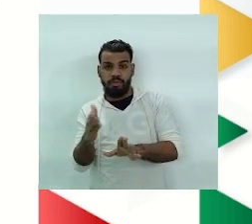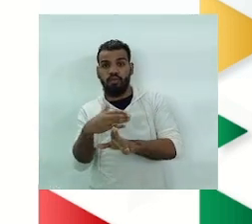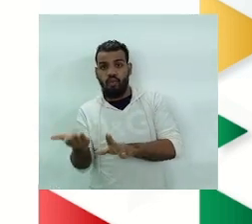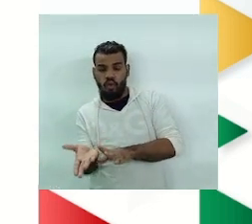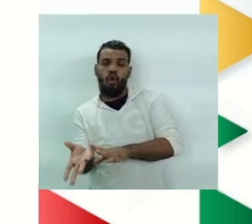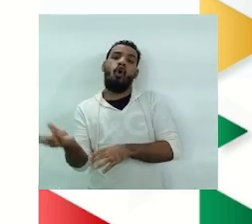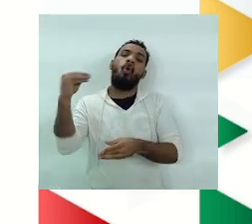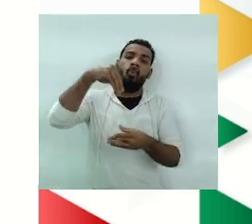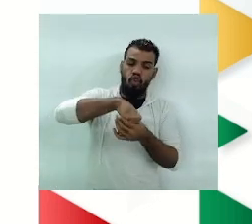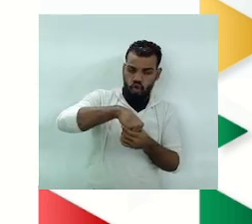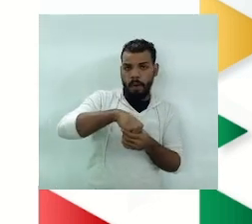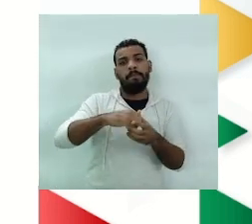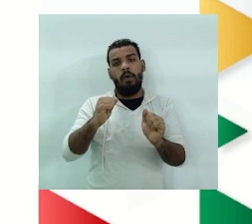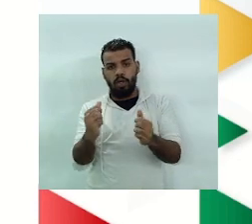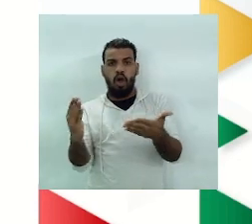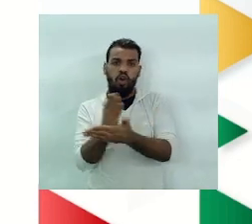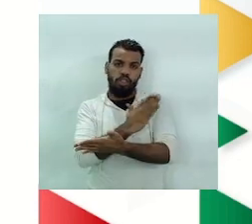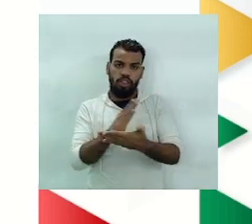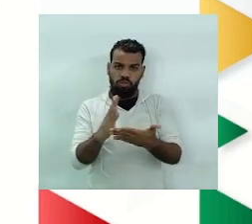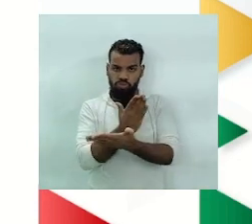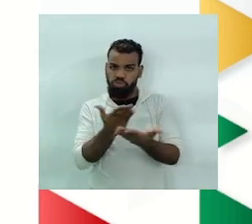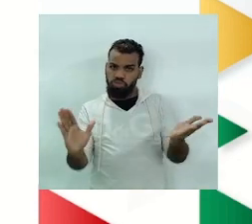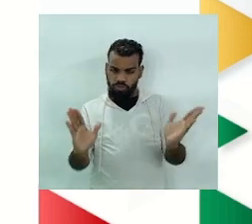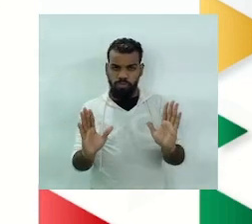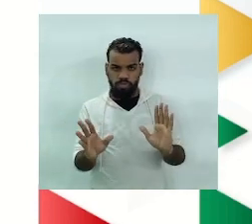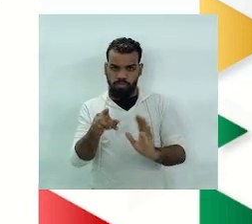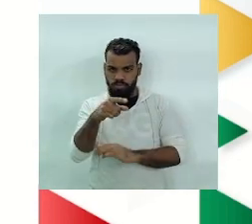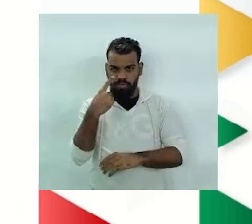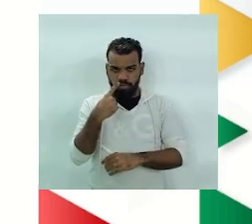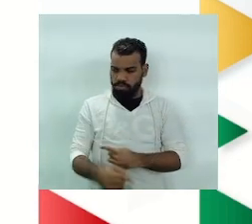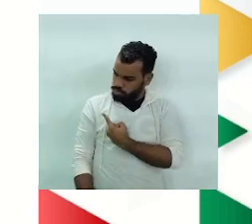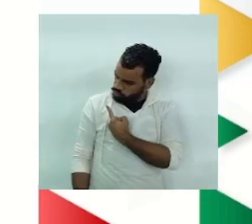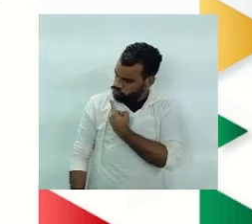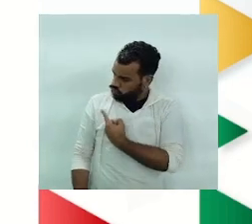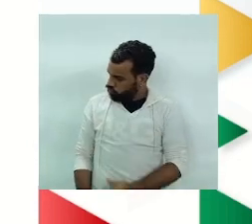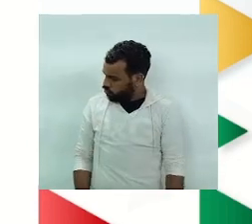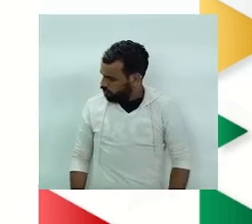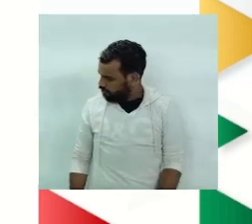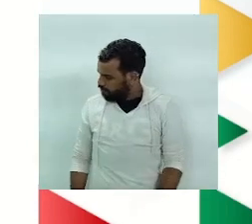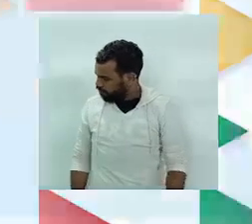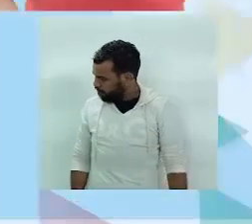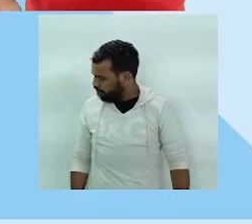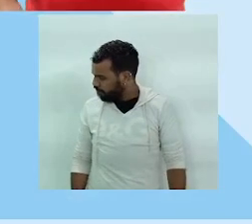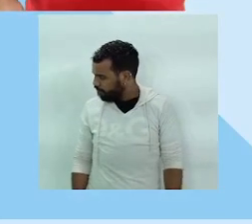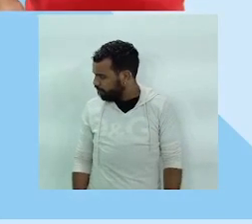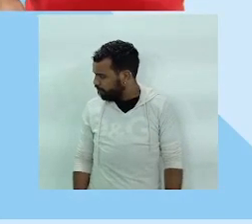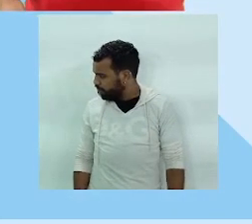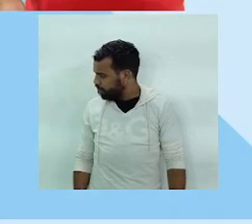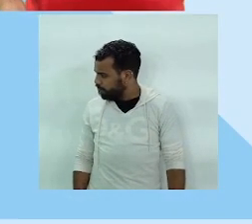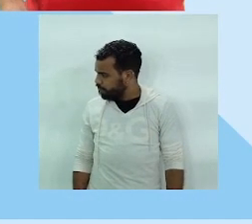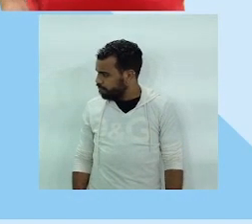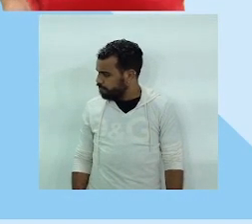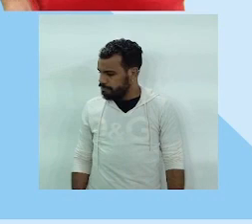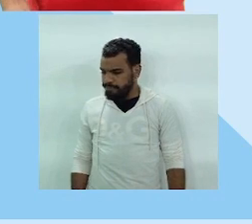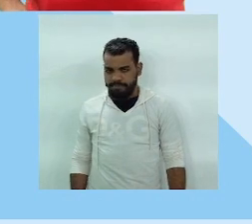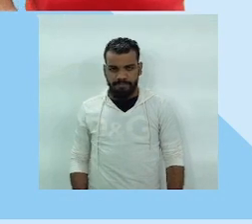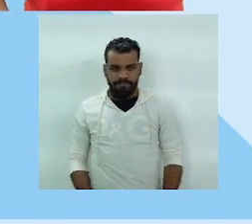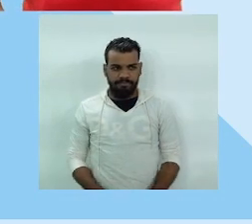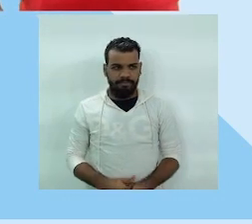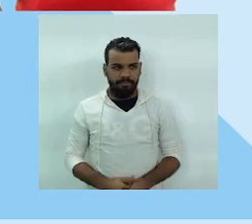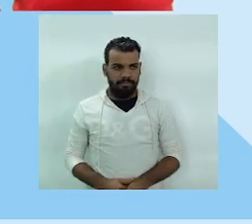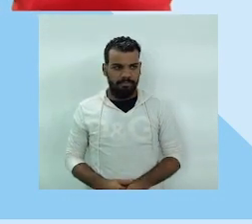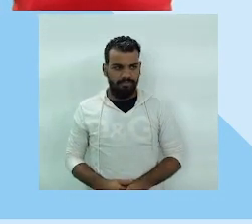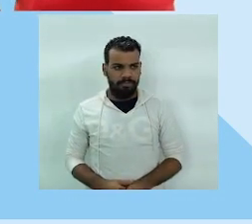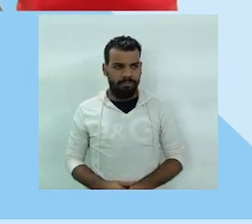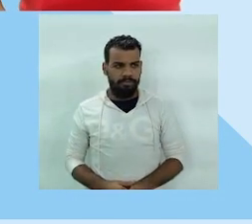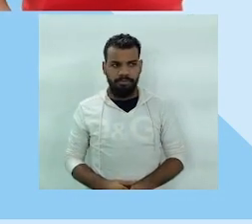ou interno, molde interior de uma carapaça, como vocês podem observar nas duas figuras na tela, tá certo? Vamos lá.